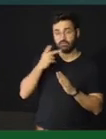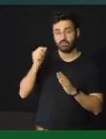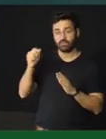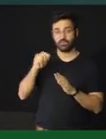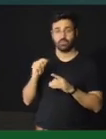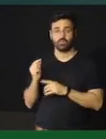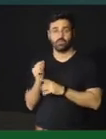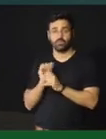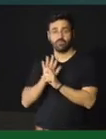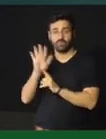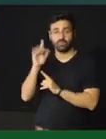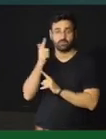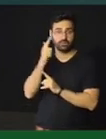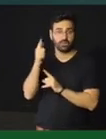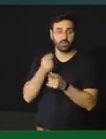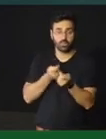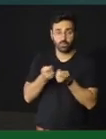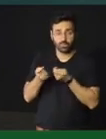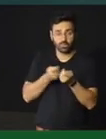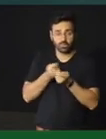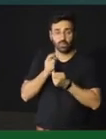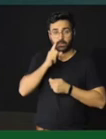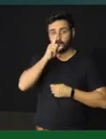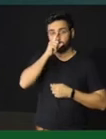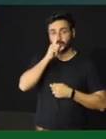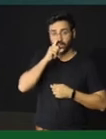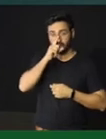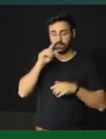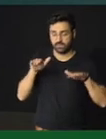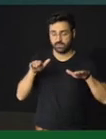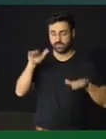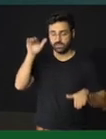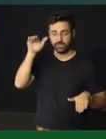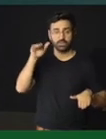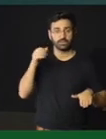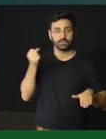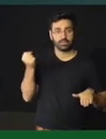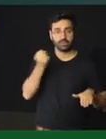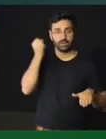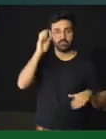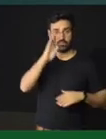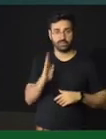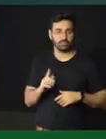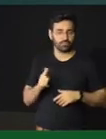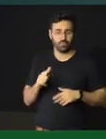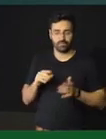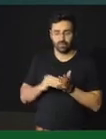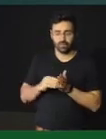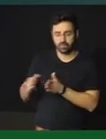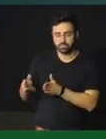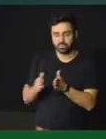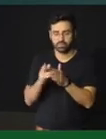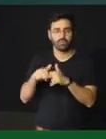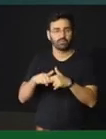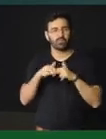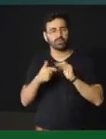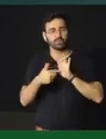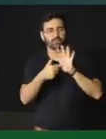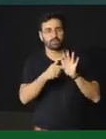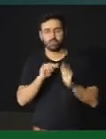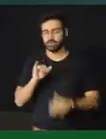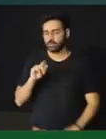descontrolada que existia um risco de desequilíbrio fiscal grave que o Brasil Estava sem rumo e aí projetaram um